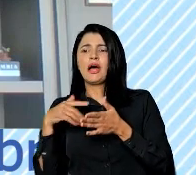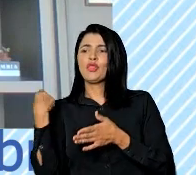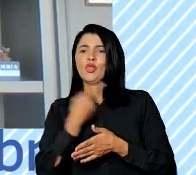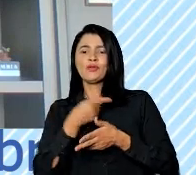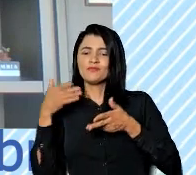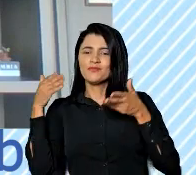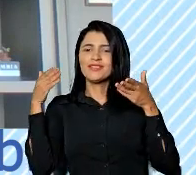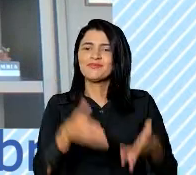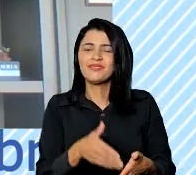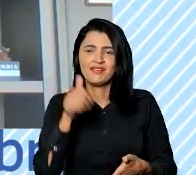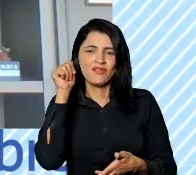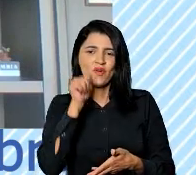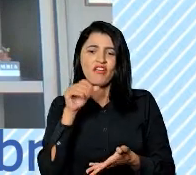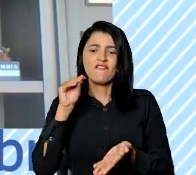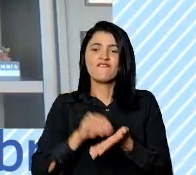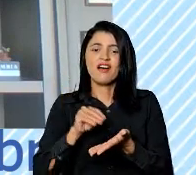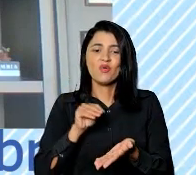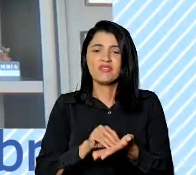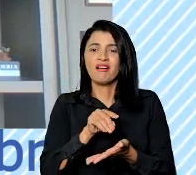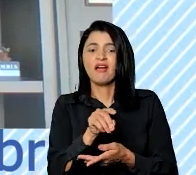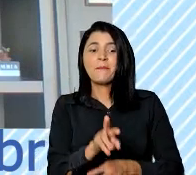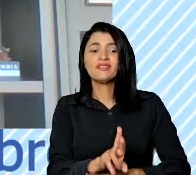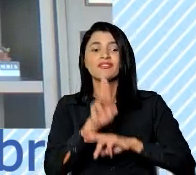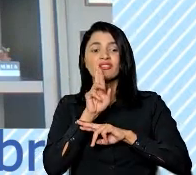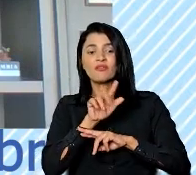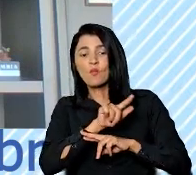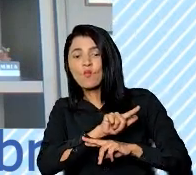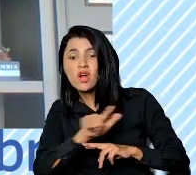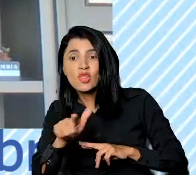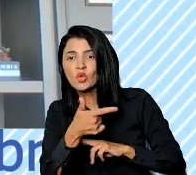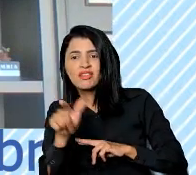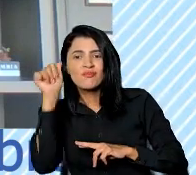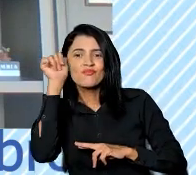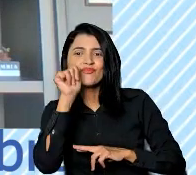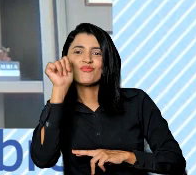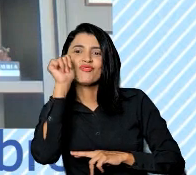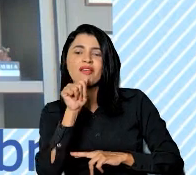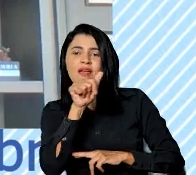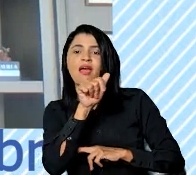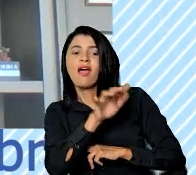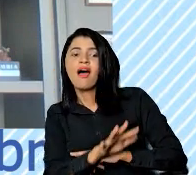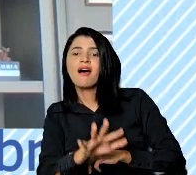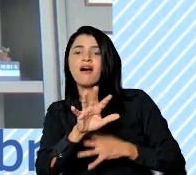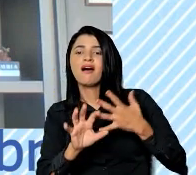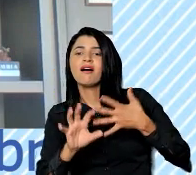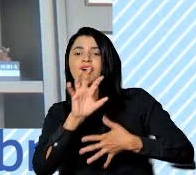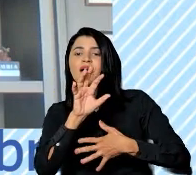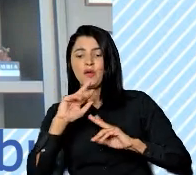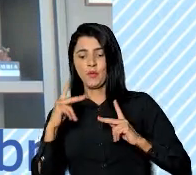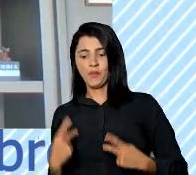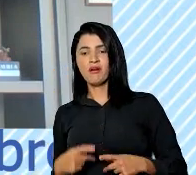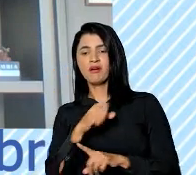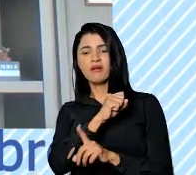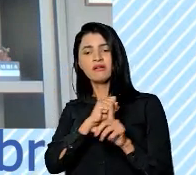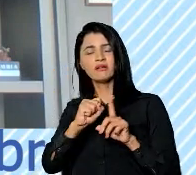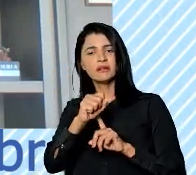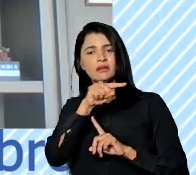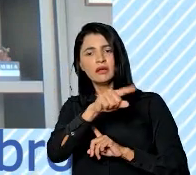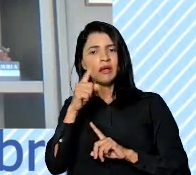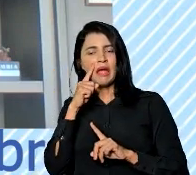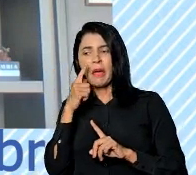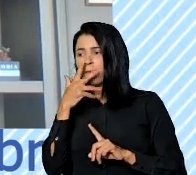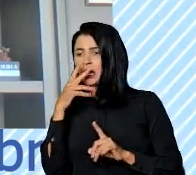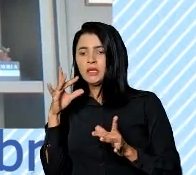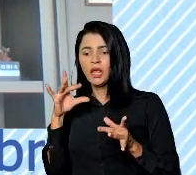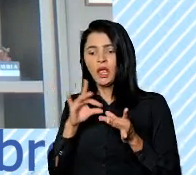a ausência de representatividade. Então, estas são categorias humanas e sociais que não se veem pertencente